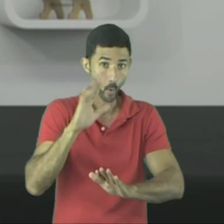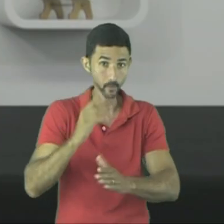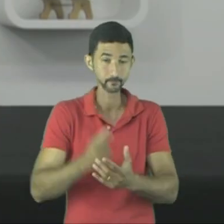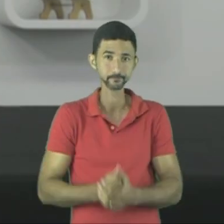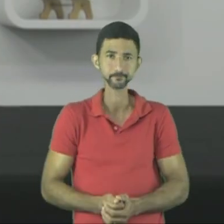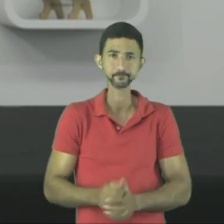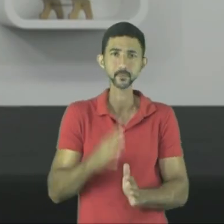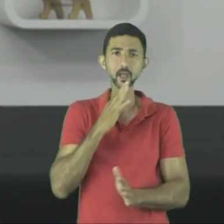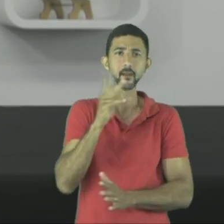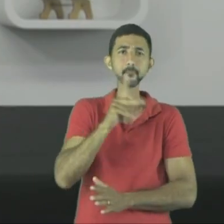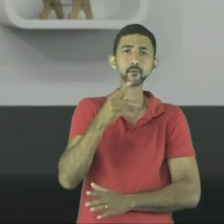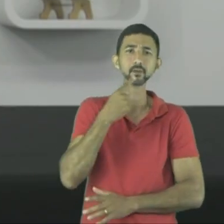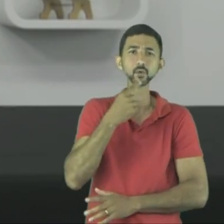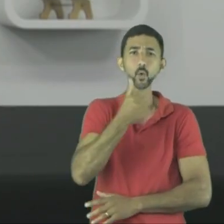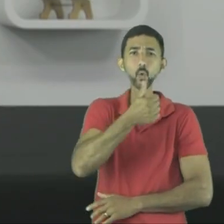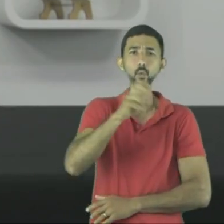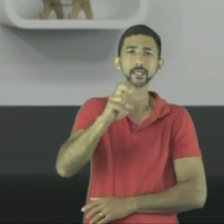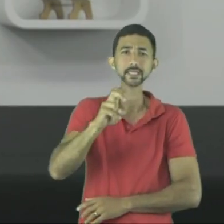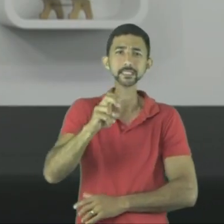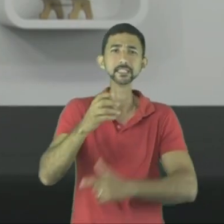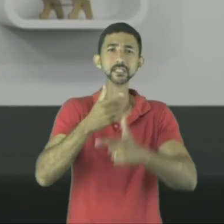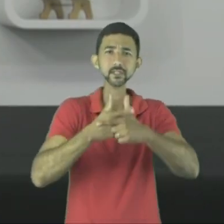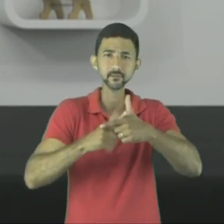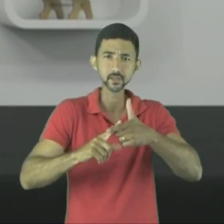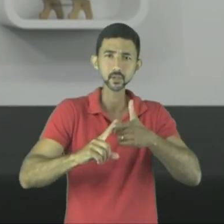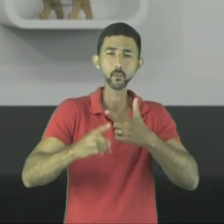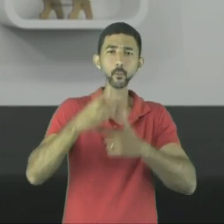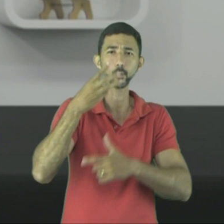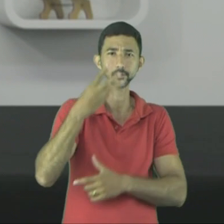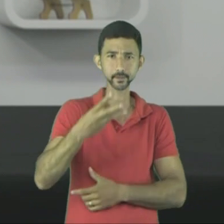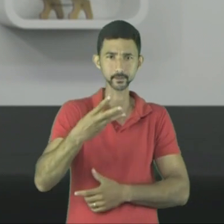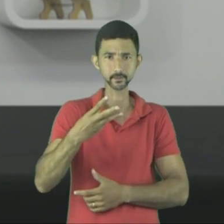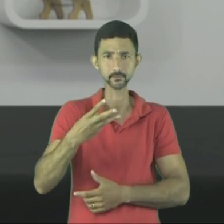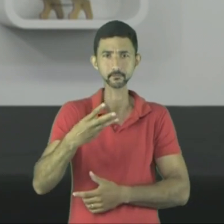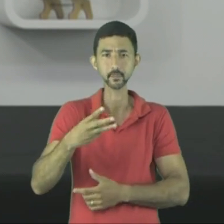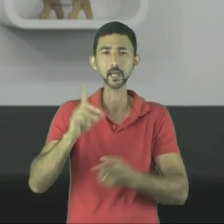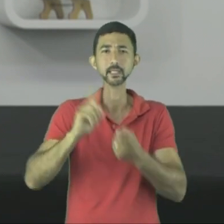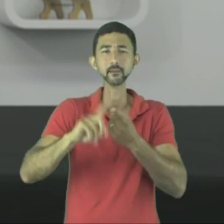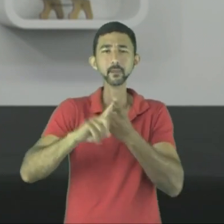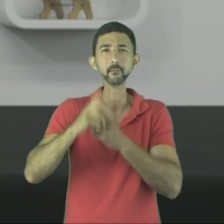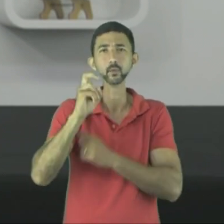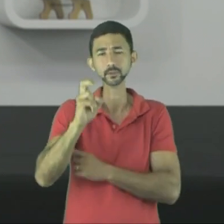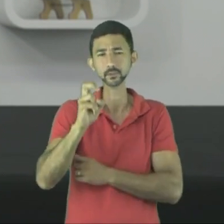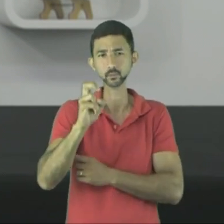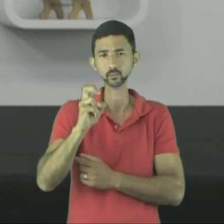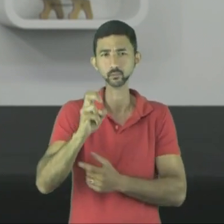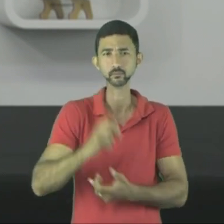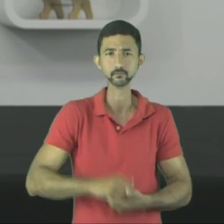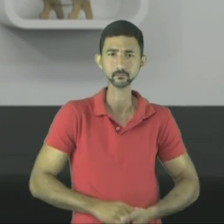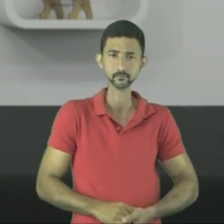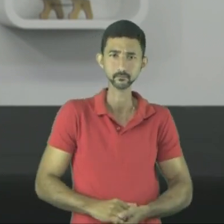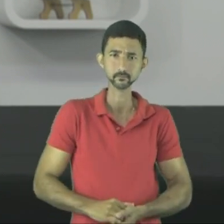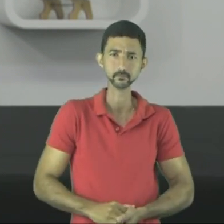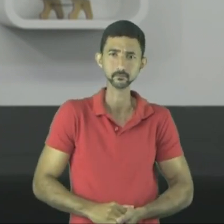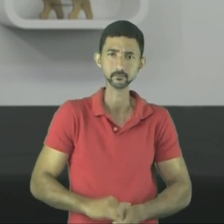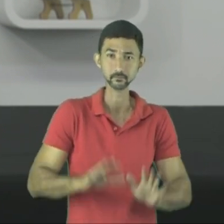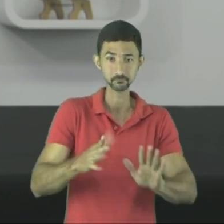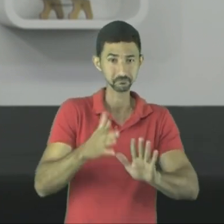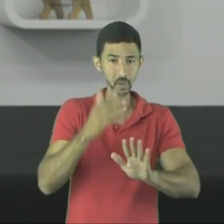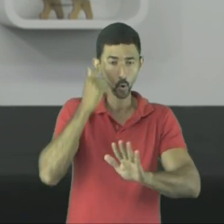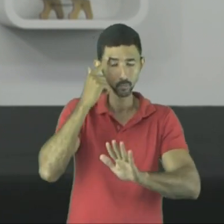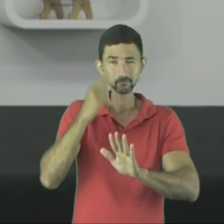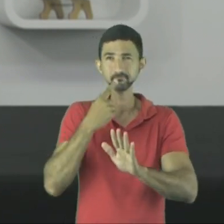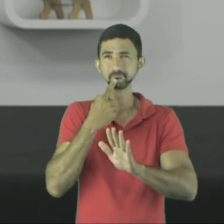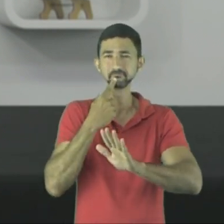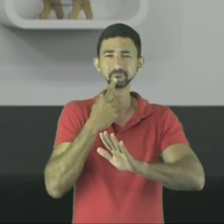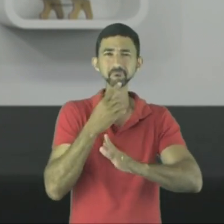3. Professor, o 15 ele é divisível por 3, mas também é por 5. E se eu quiser, eu sou meio